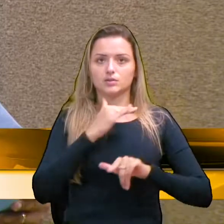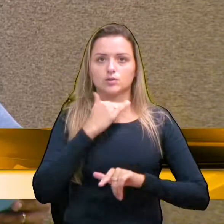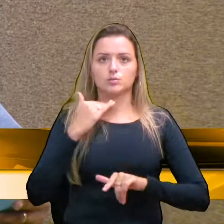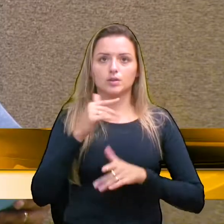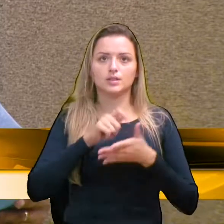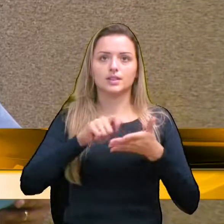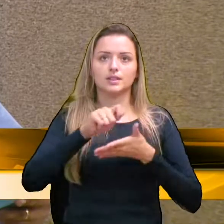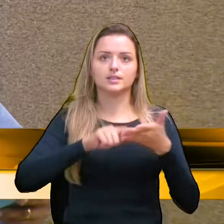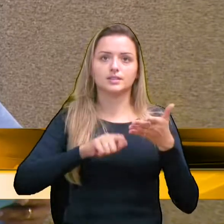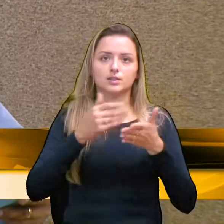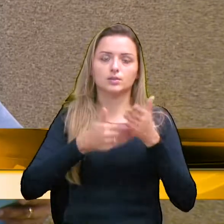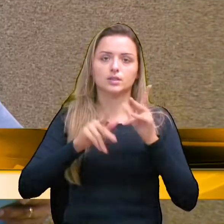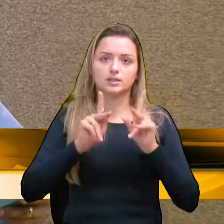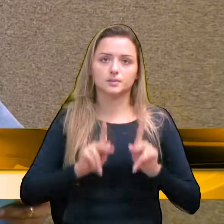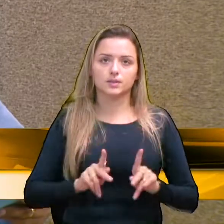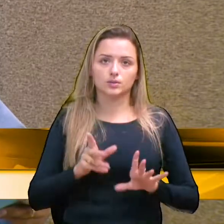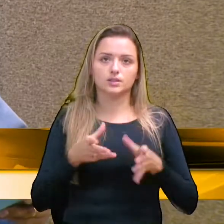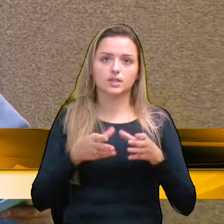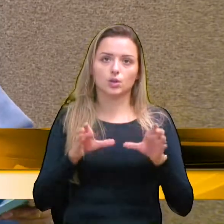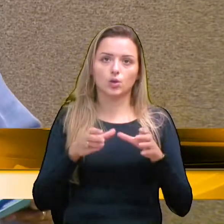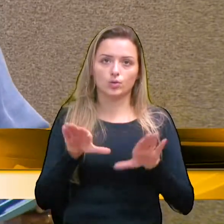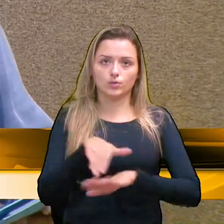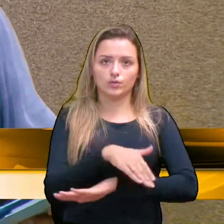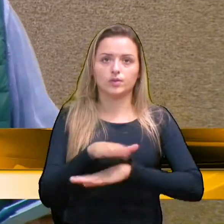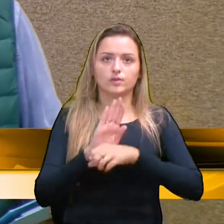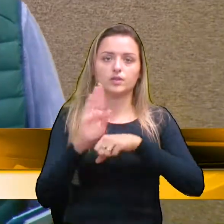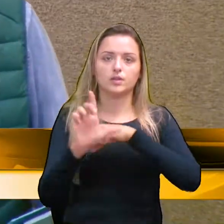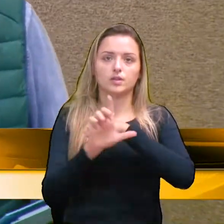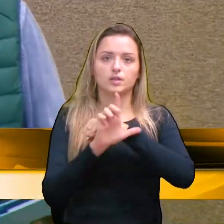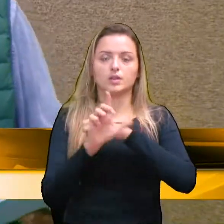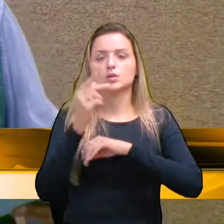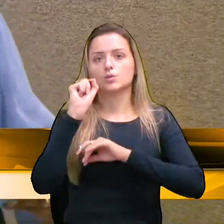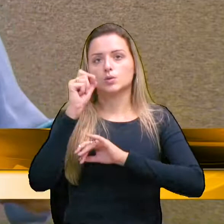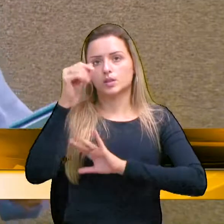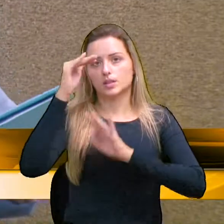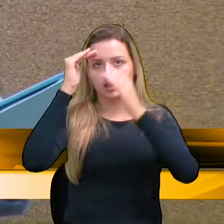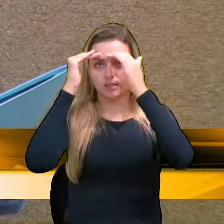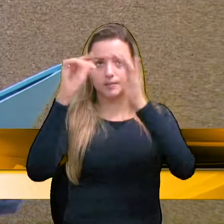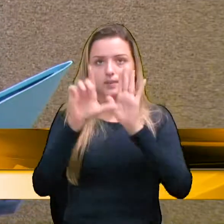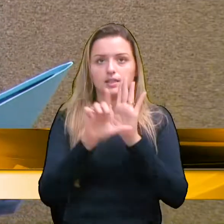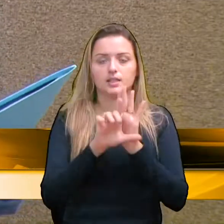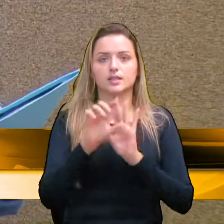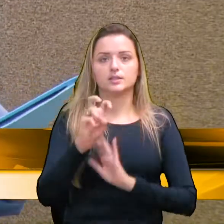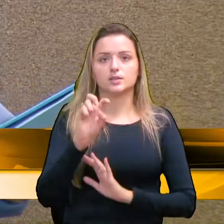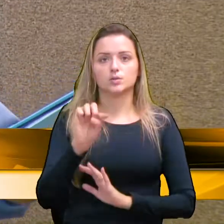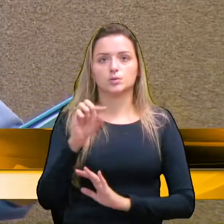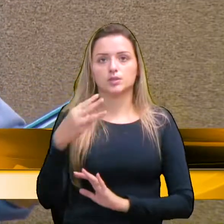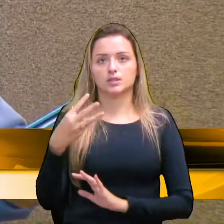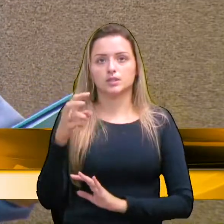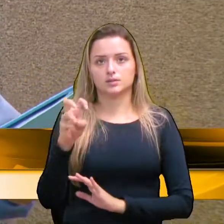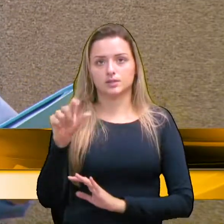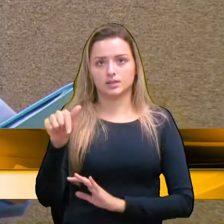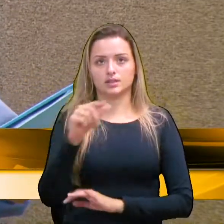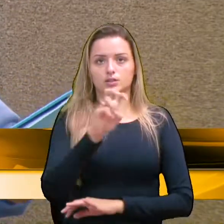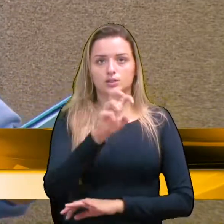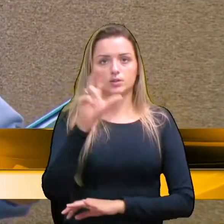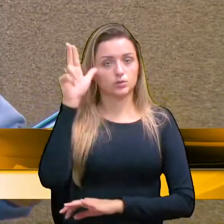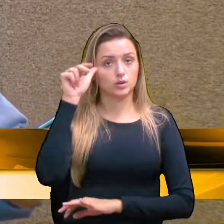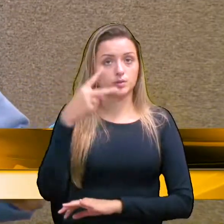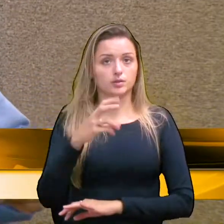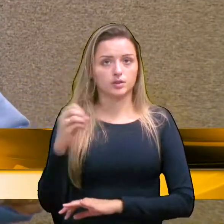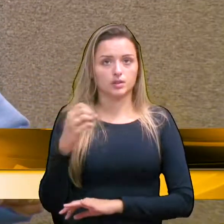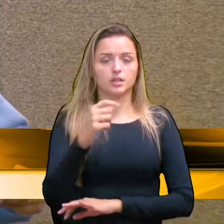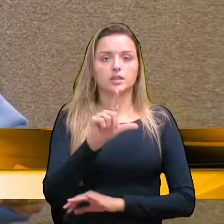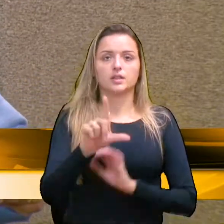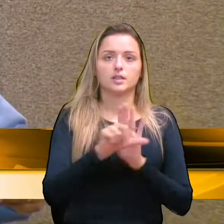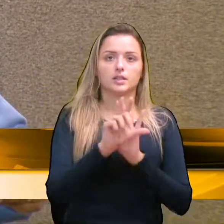dos moradores, cumprindo os requisitos previstos no artigo 2º da Lei nº 5.357, de 5 de abril de 2000, e